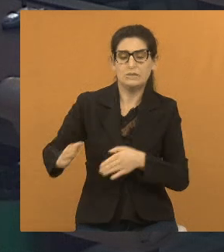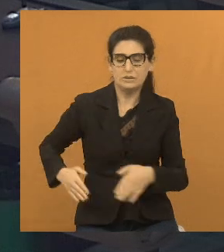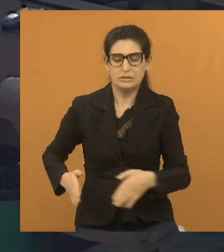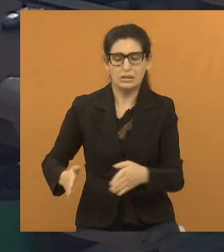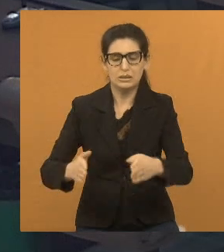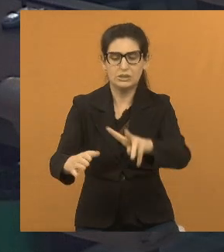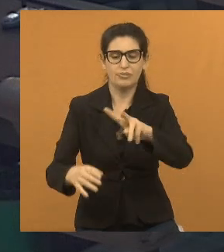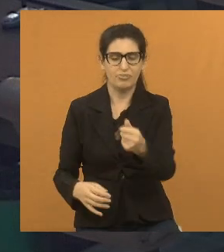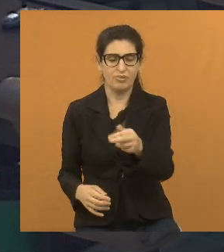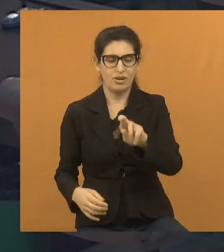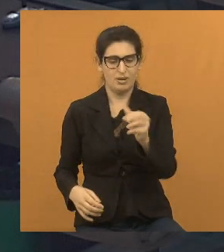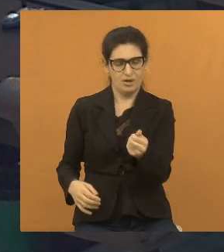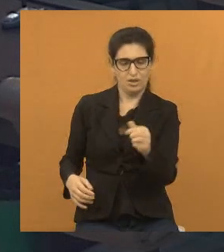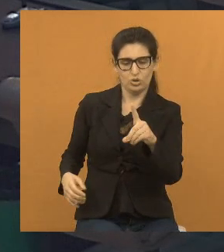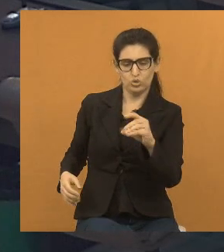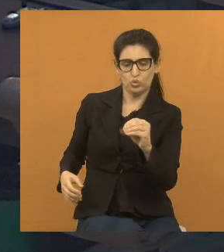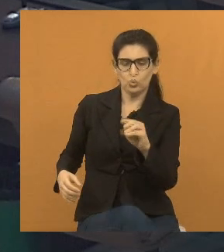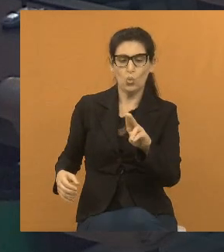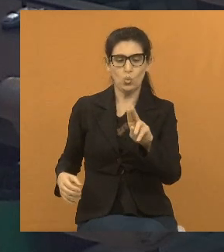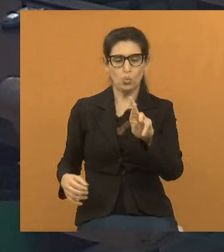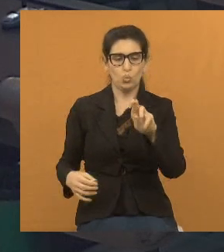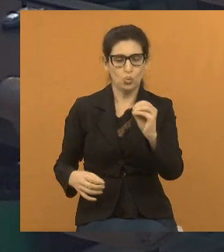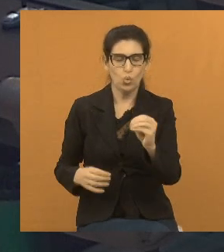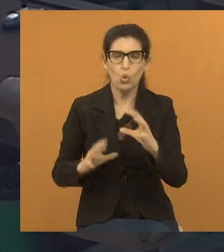ser pavimentada toda,